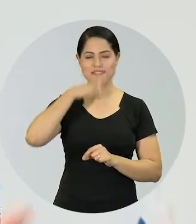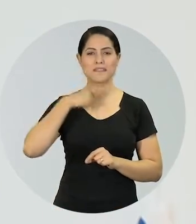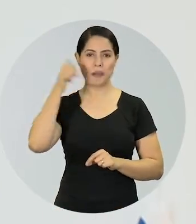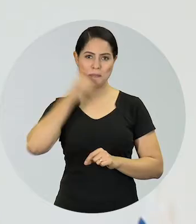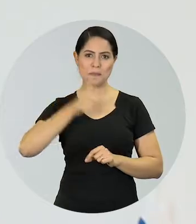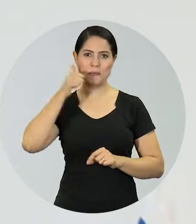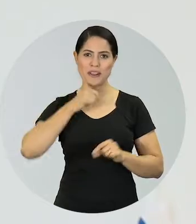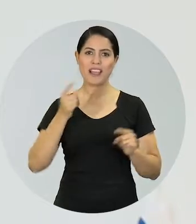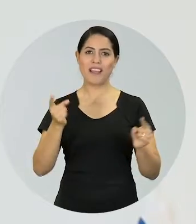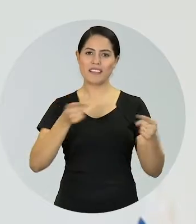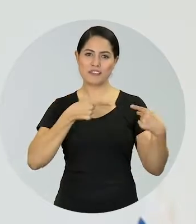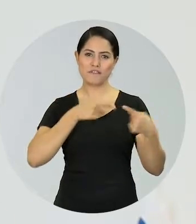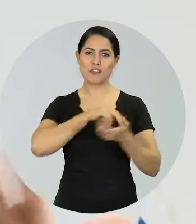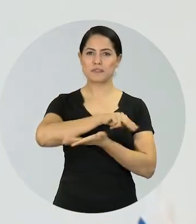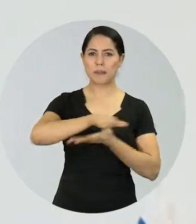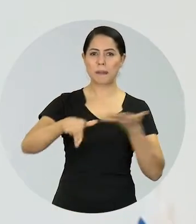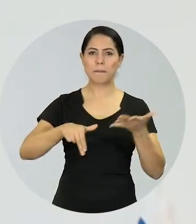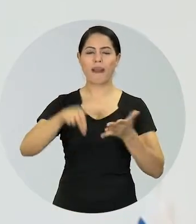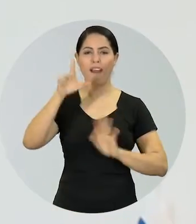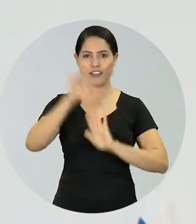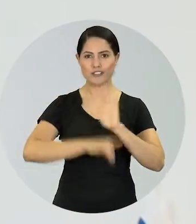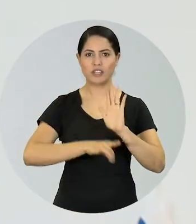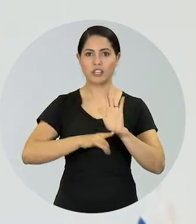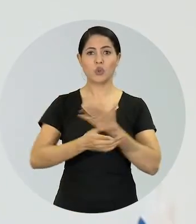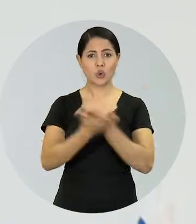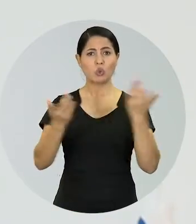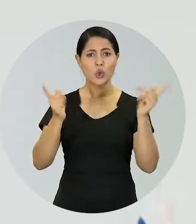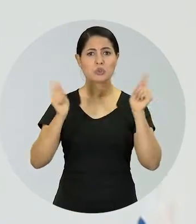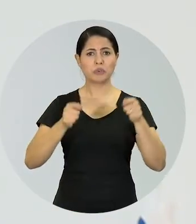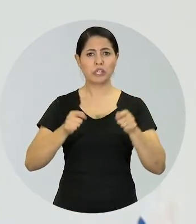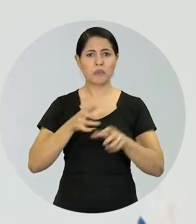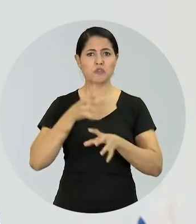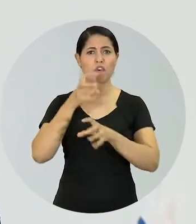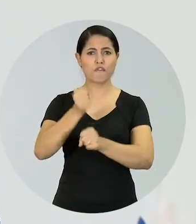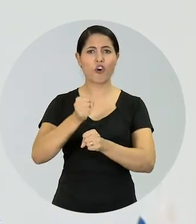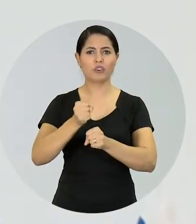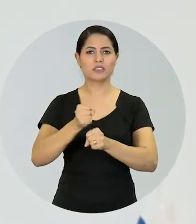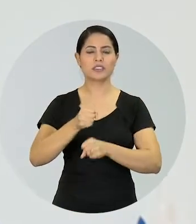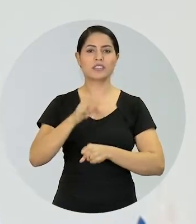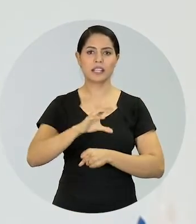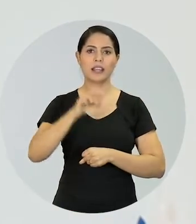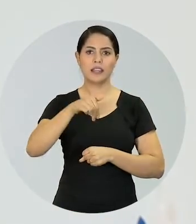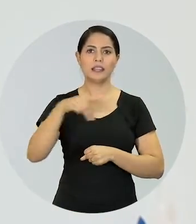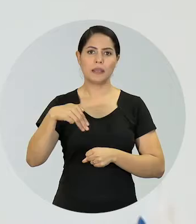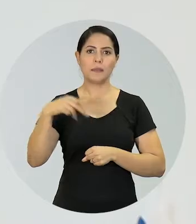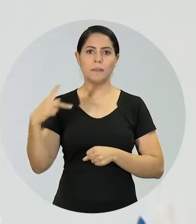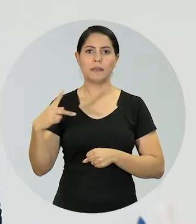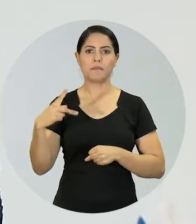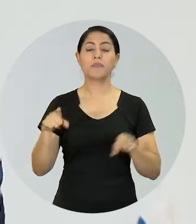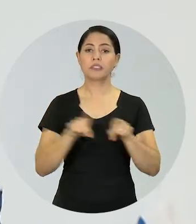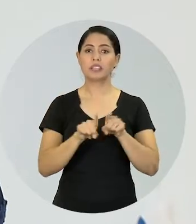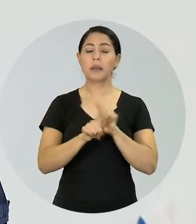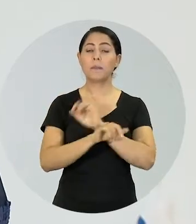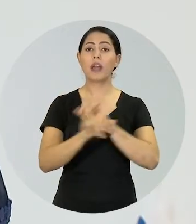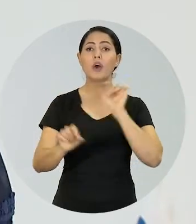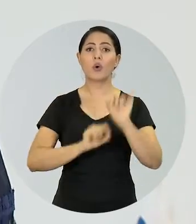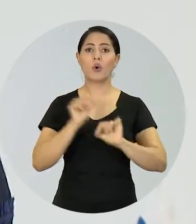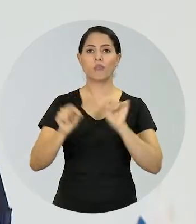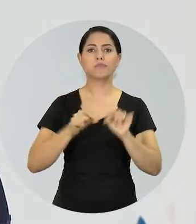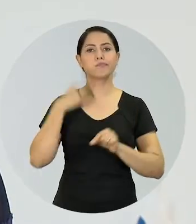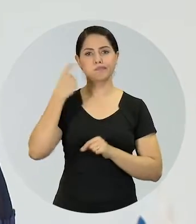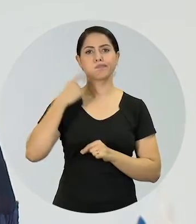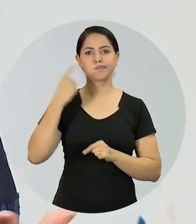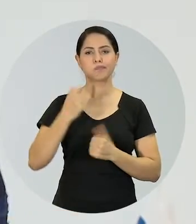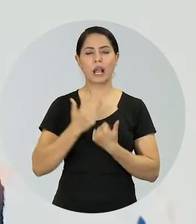vivência como mulher e os desafios na busca dos direitos, então acho que nós podemos levar toda essa força para contribuir no CNMP. Mas acima de tudo, eu acho